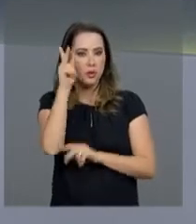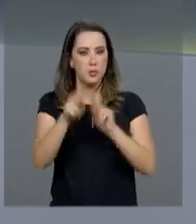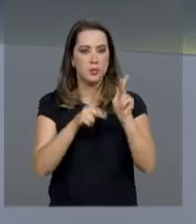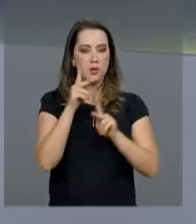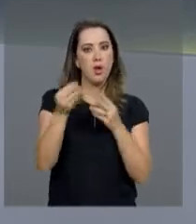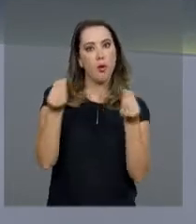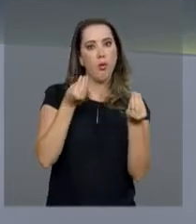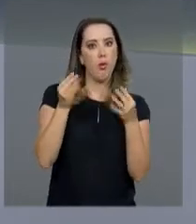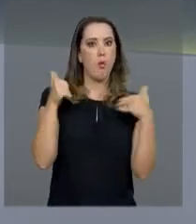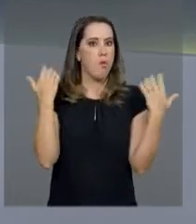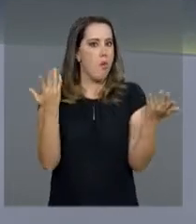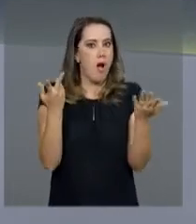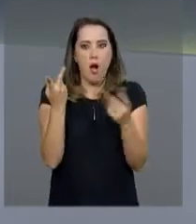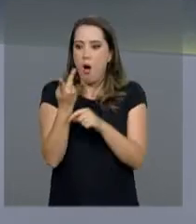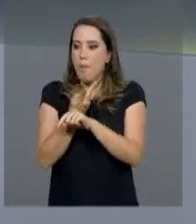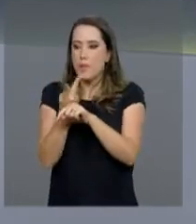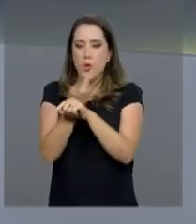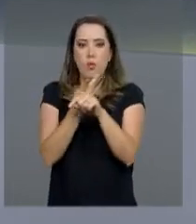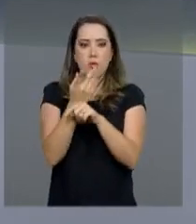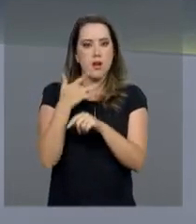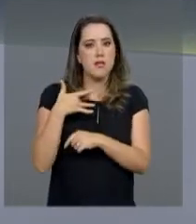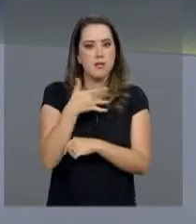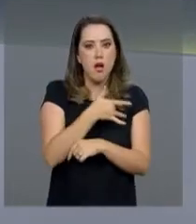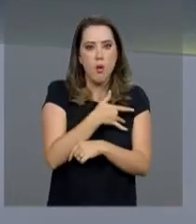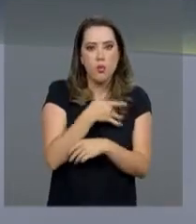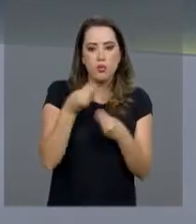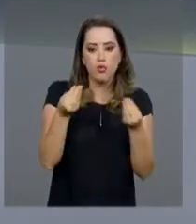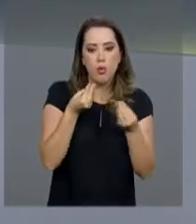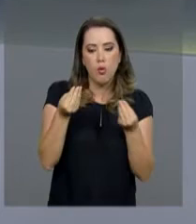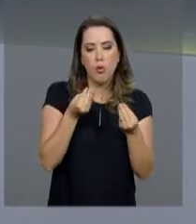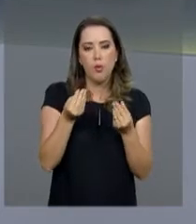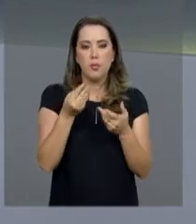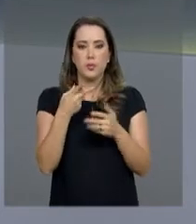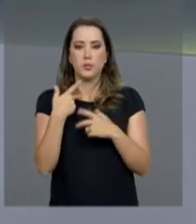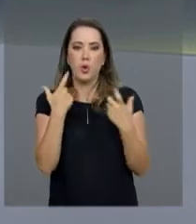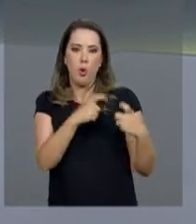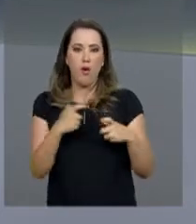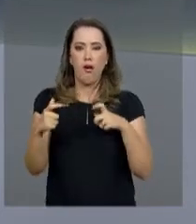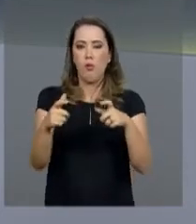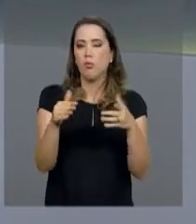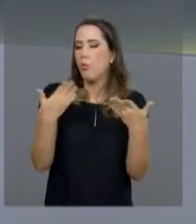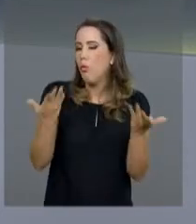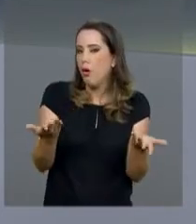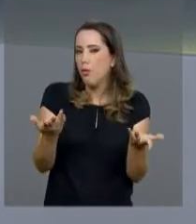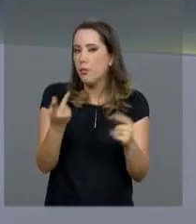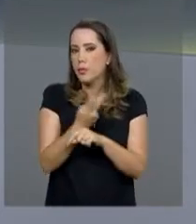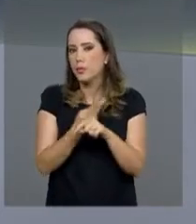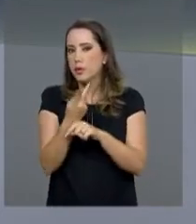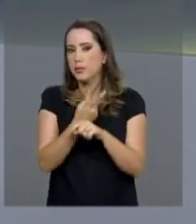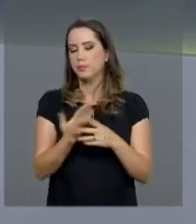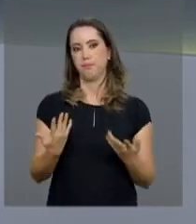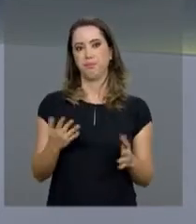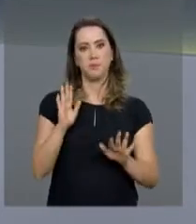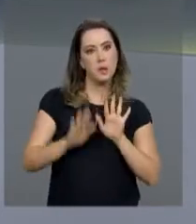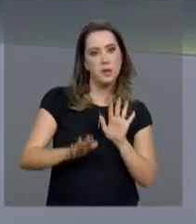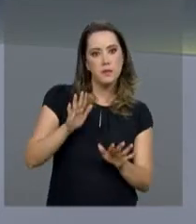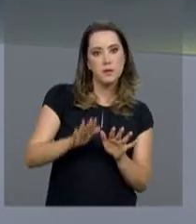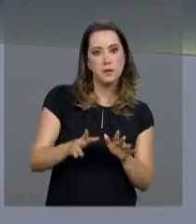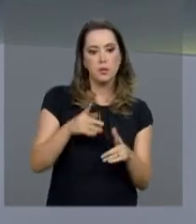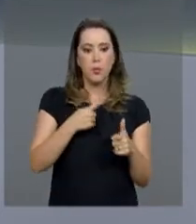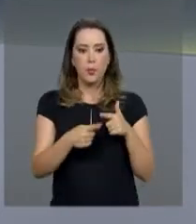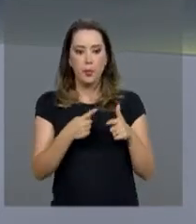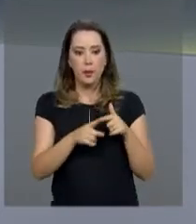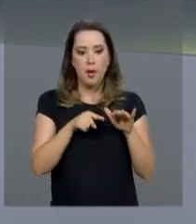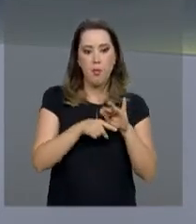é qual serviço de saúde procurar quando acontece qualquer um desses casos dependendo da gravidade do tipo de atendimento